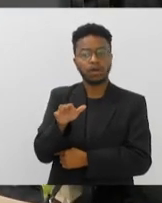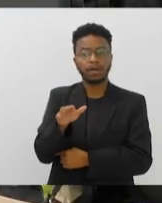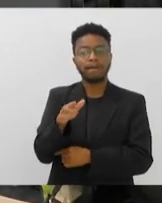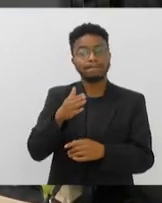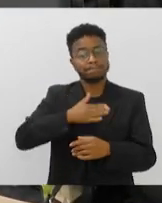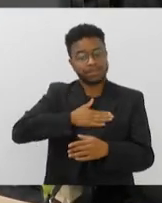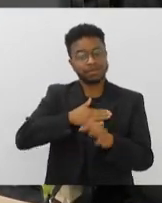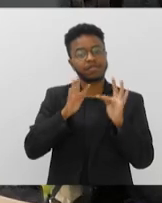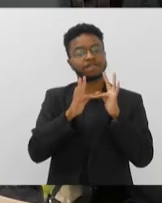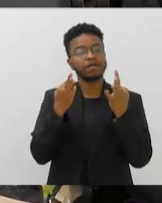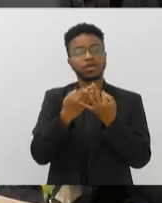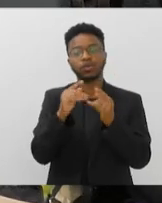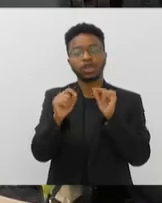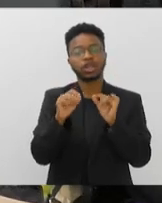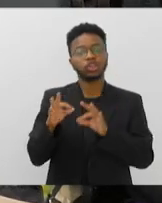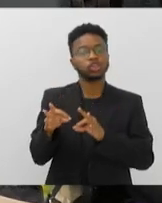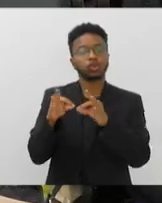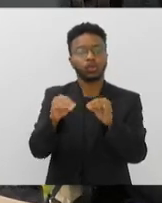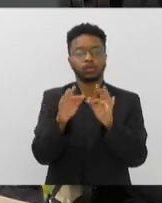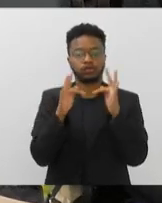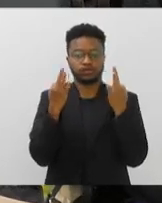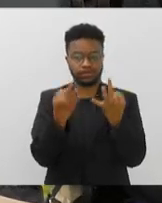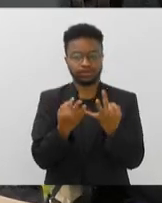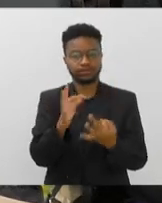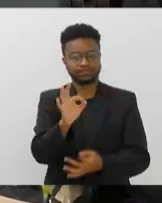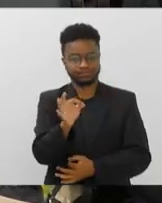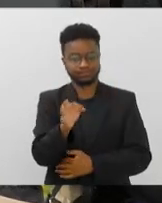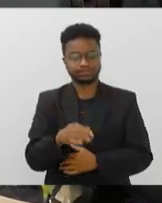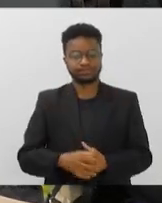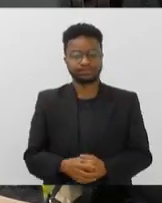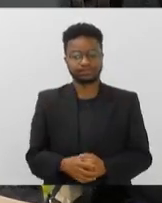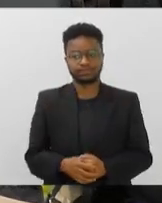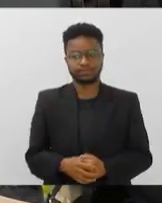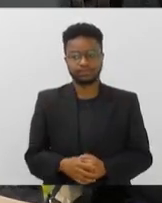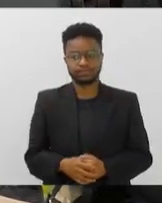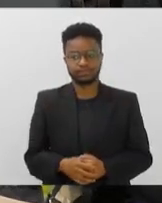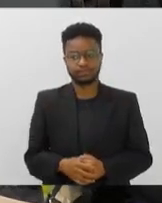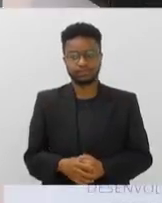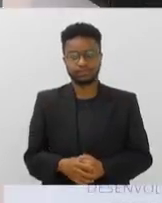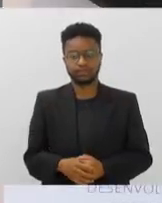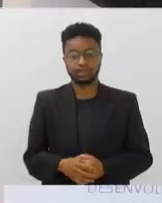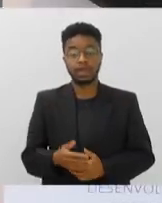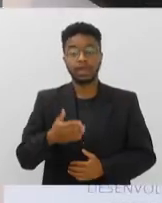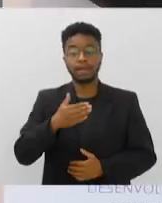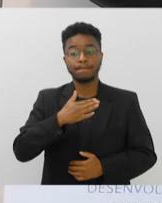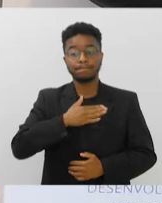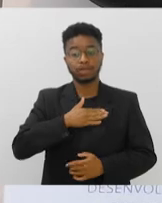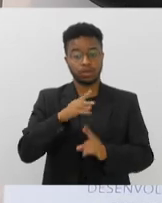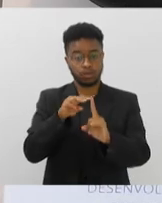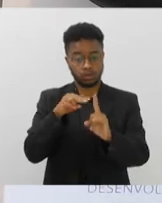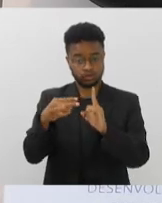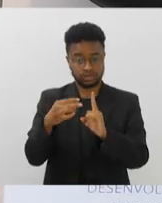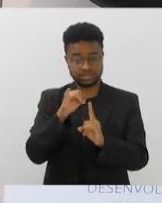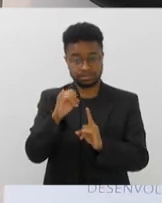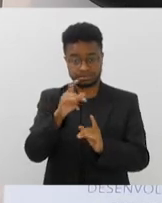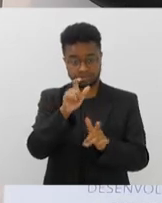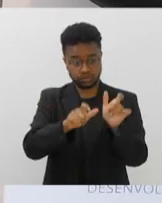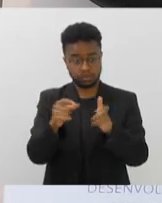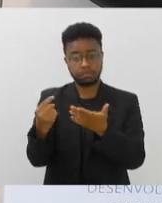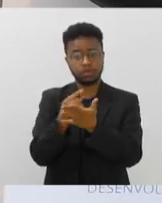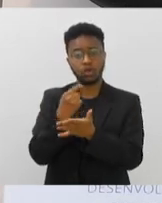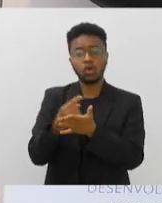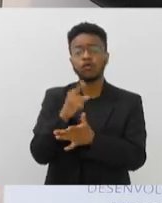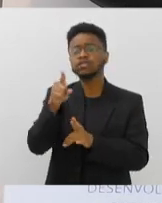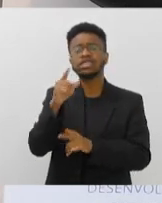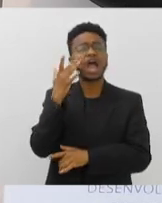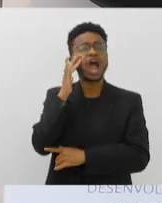mim são todas as famílias né o o nosso a minha concepção quando me perguntam o que que você